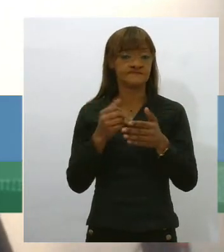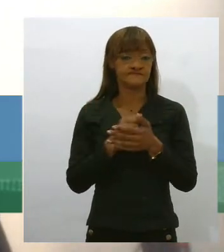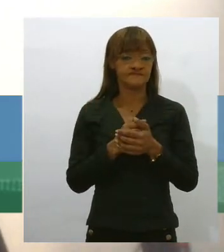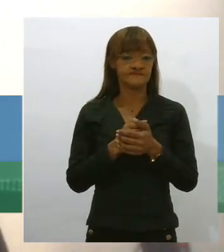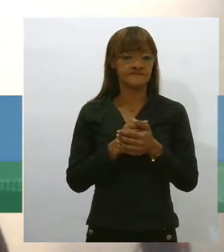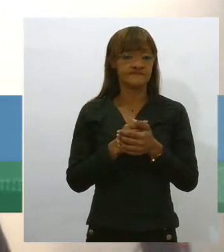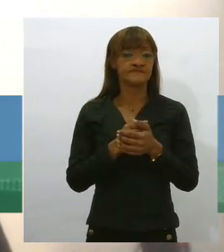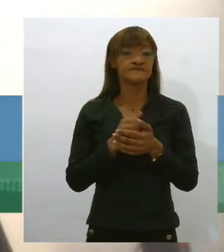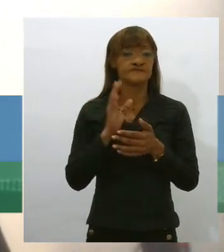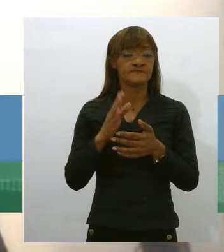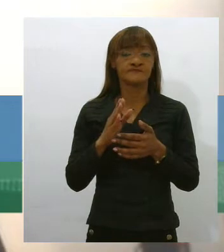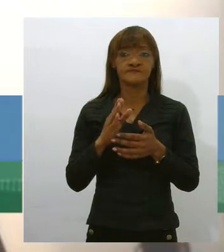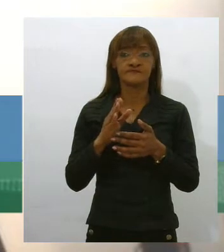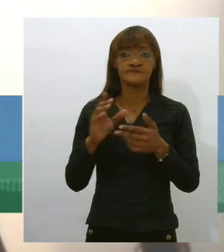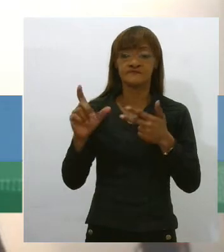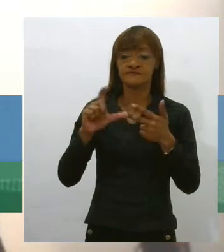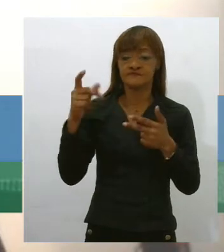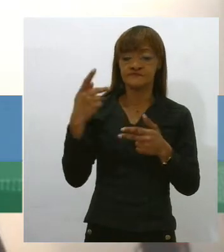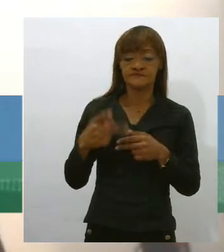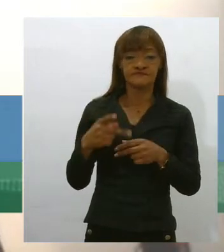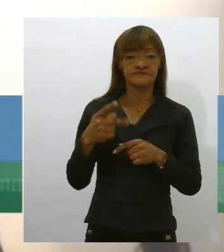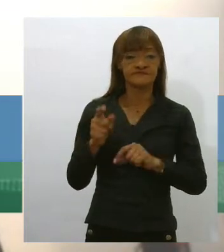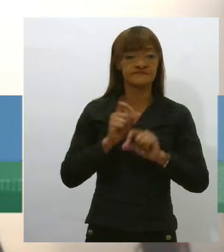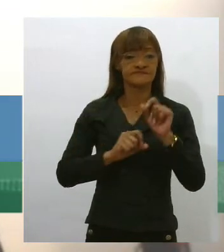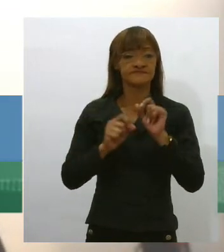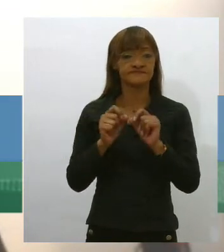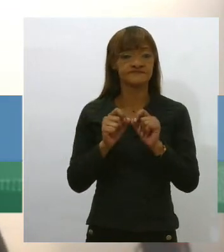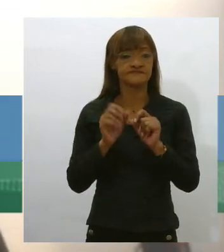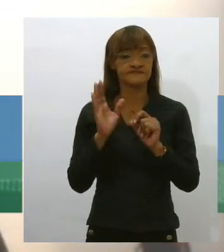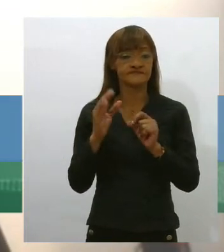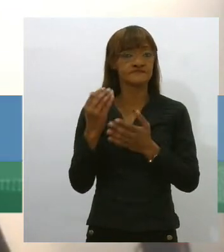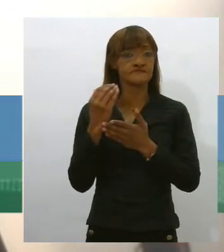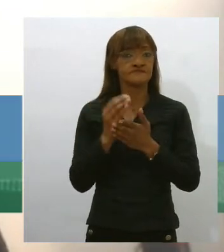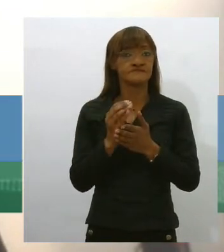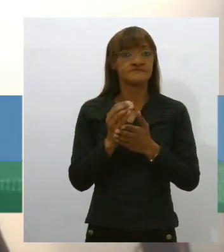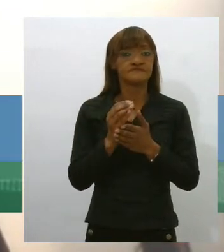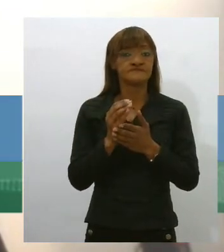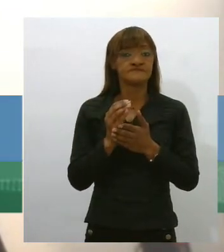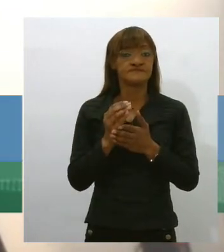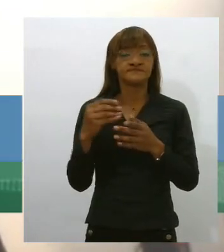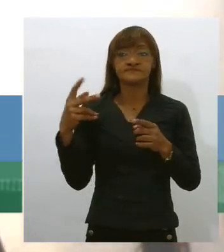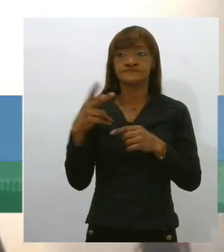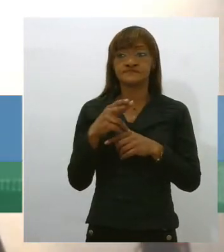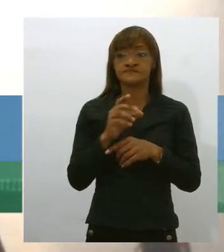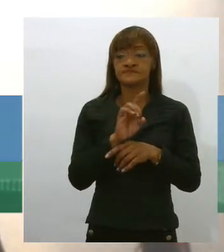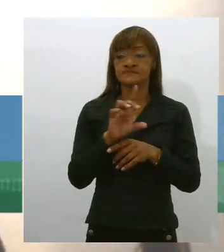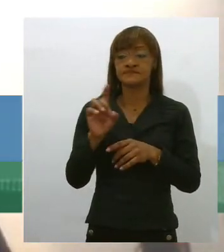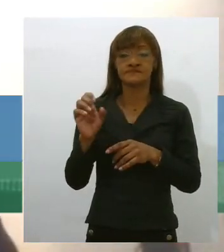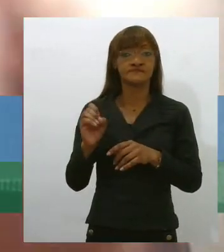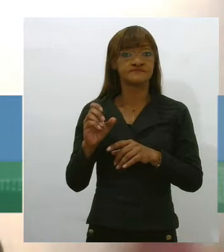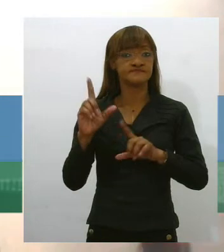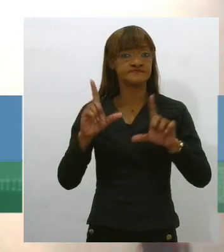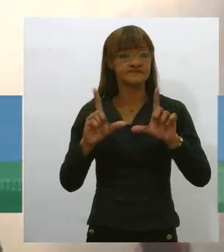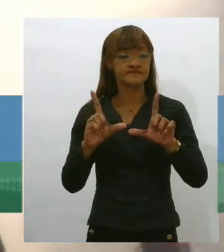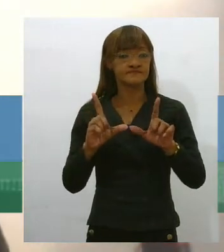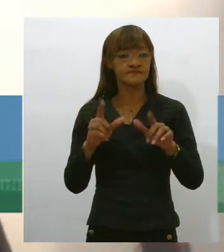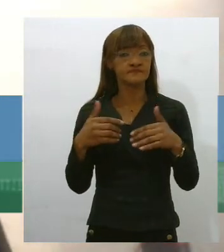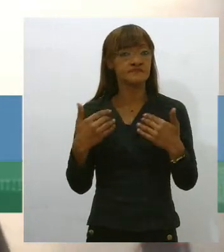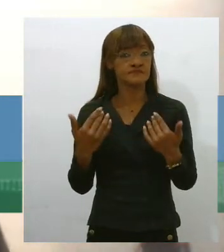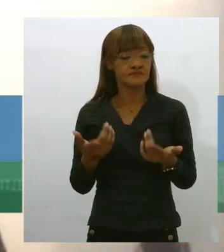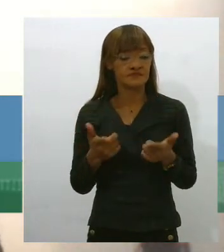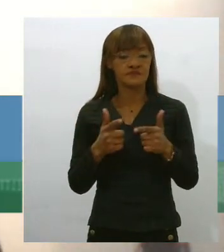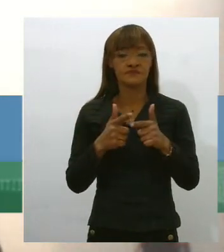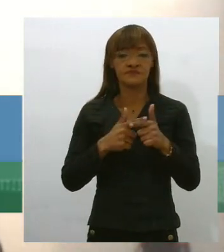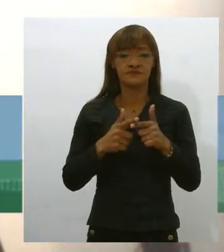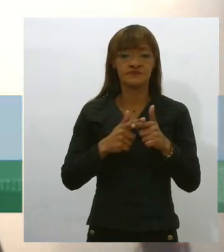uma fatia significativa os cofres dessas emissoras então É muito problemático no fundo de uma maneira